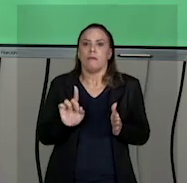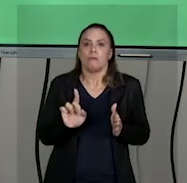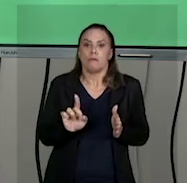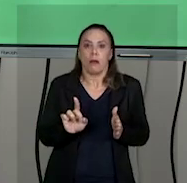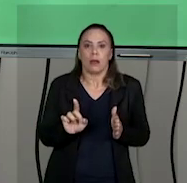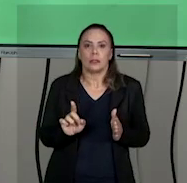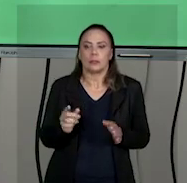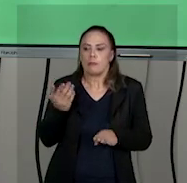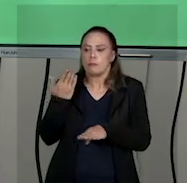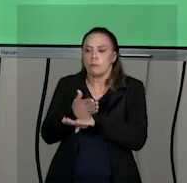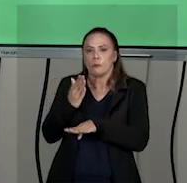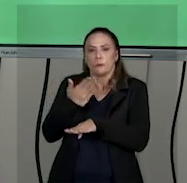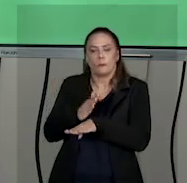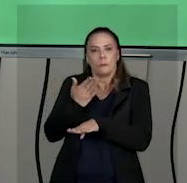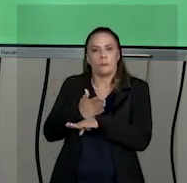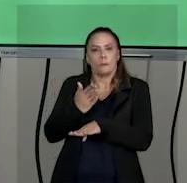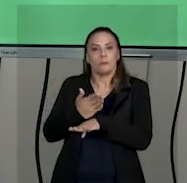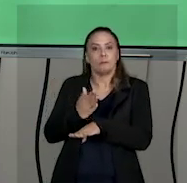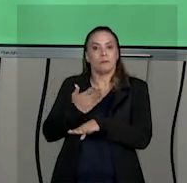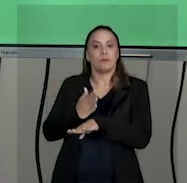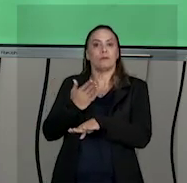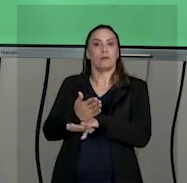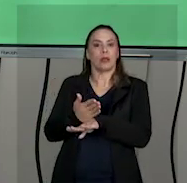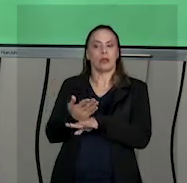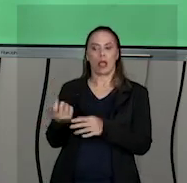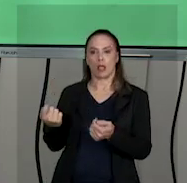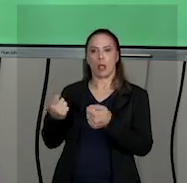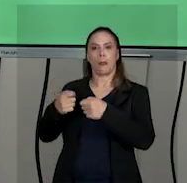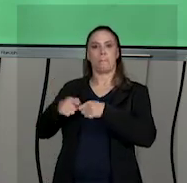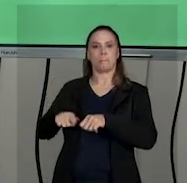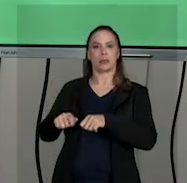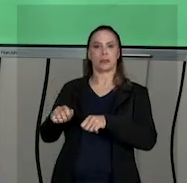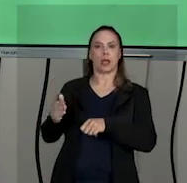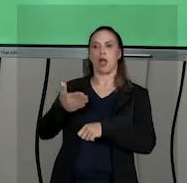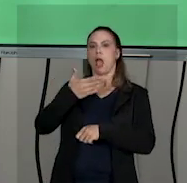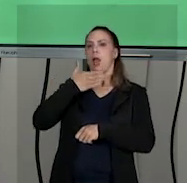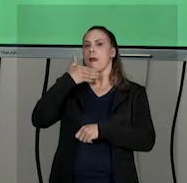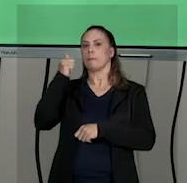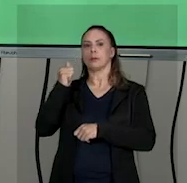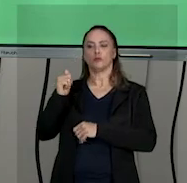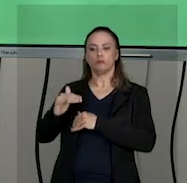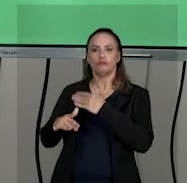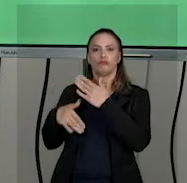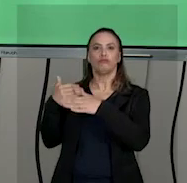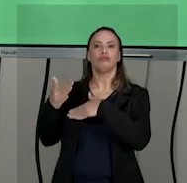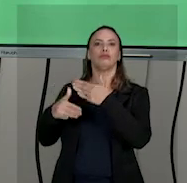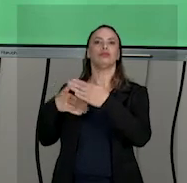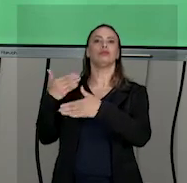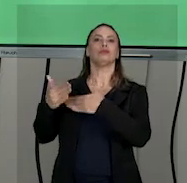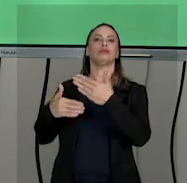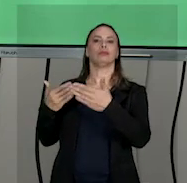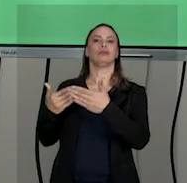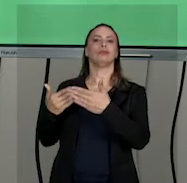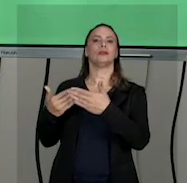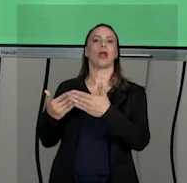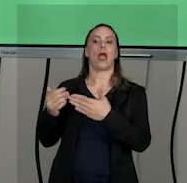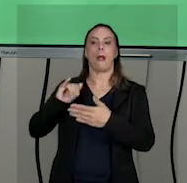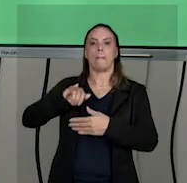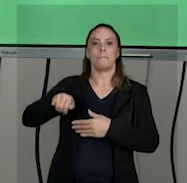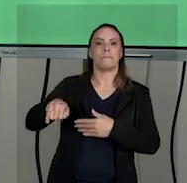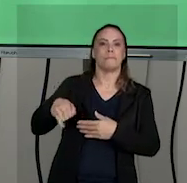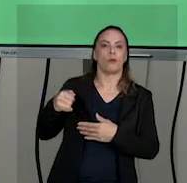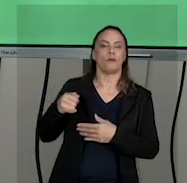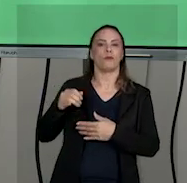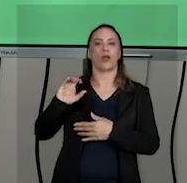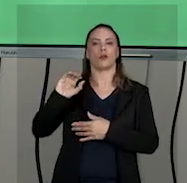né, a capacidade dela de aproveitar o gás oxigênio que ela utilizou na respiração é alta. Então,